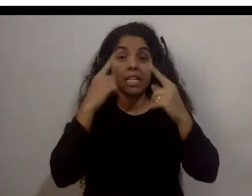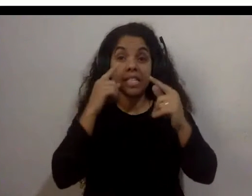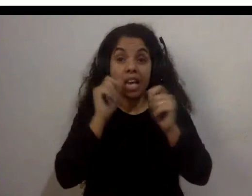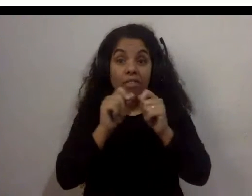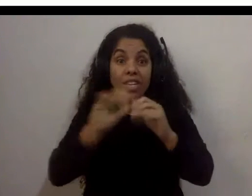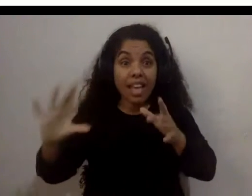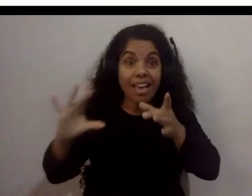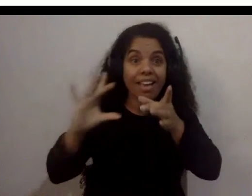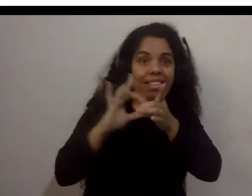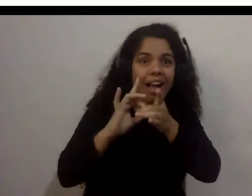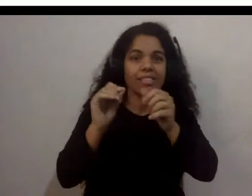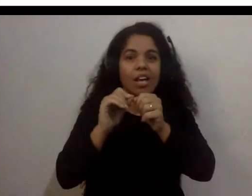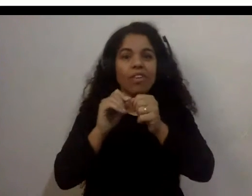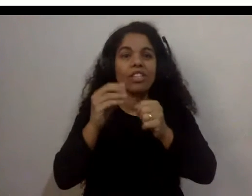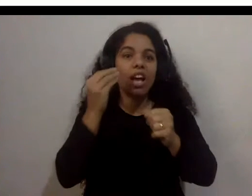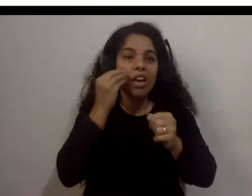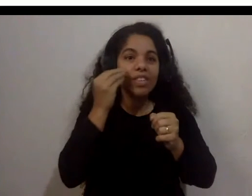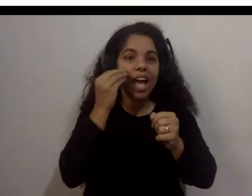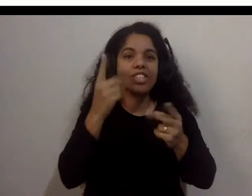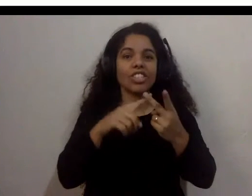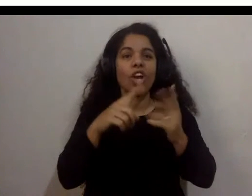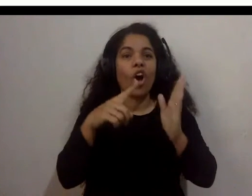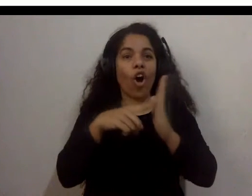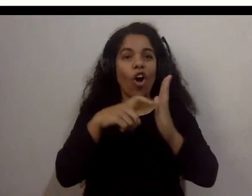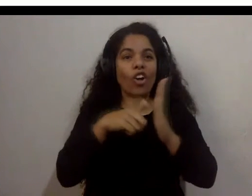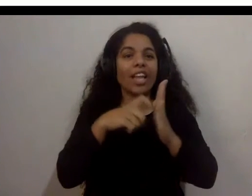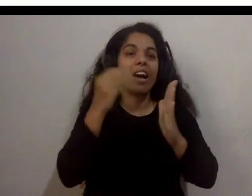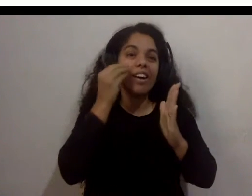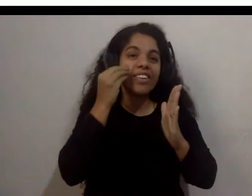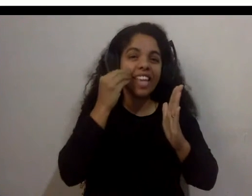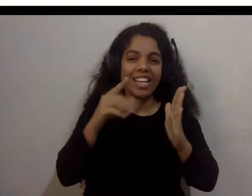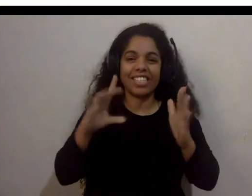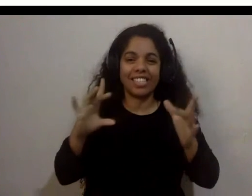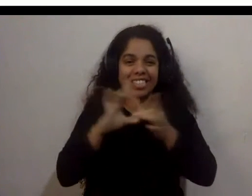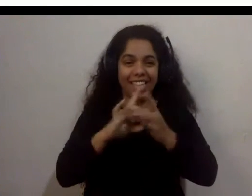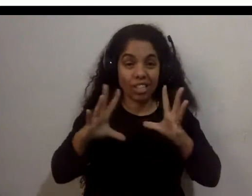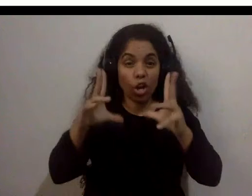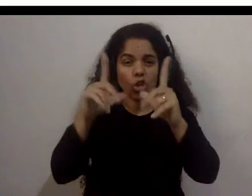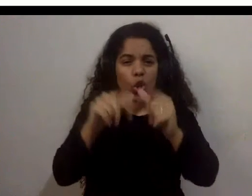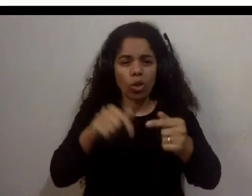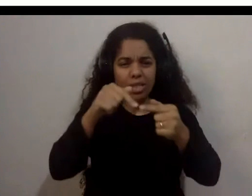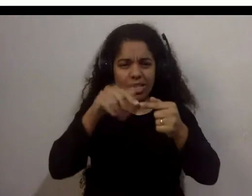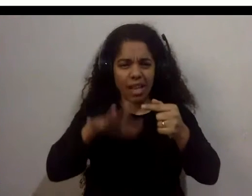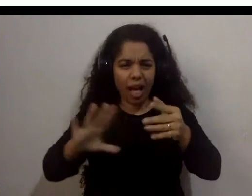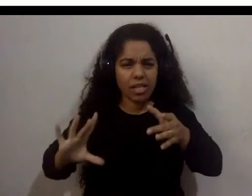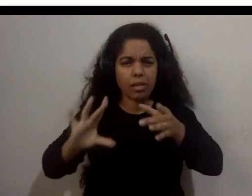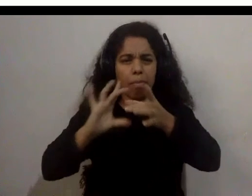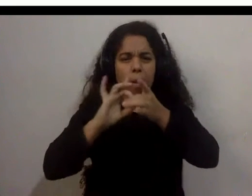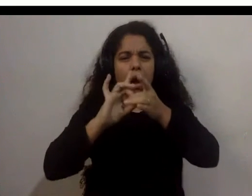fazer uma integração, rodar um teste de integração com todos os seus elementos conectados, com todas as suas classes